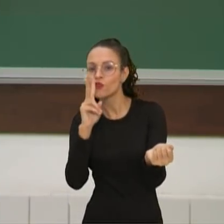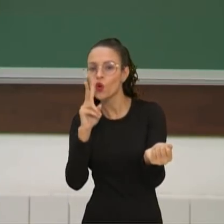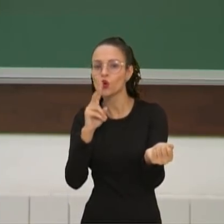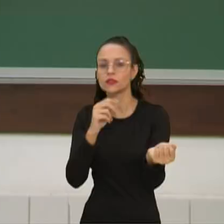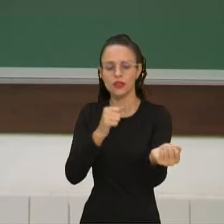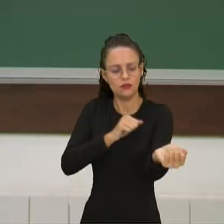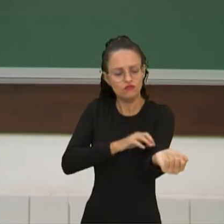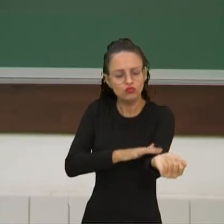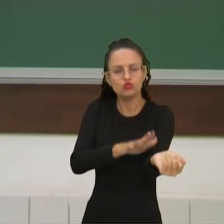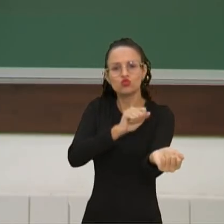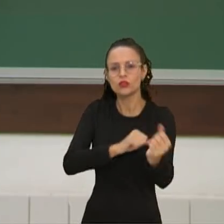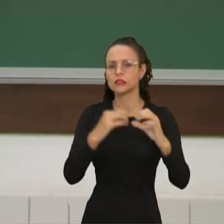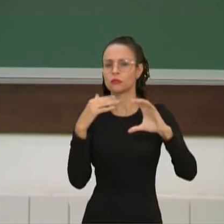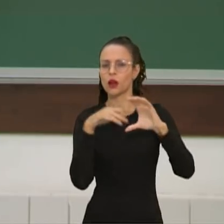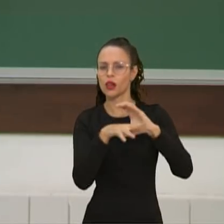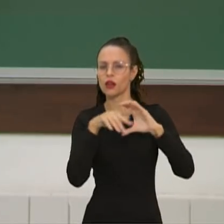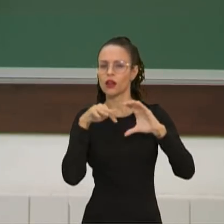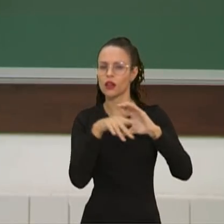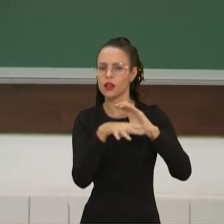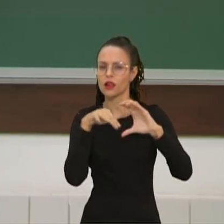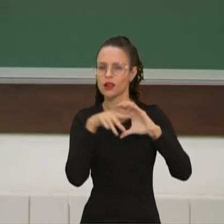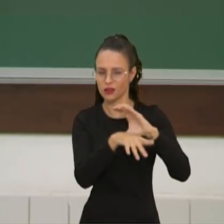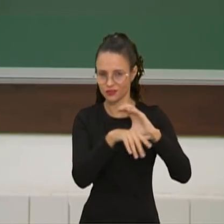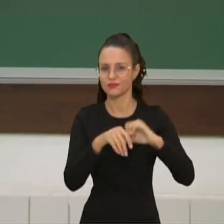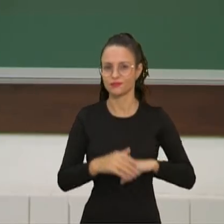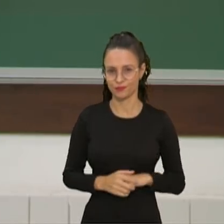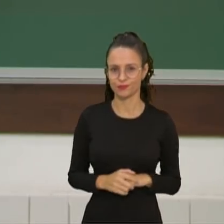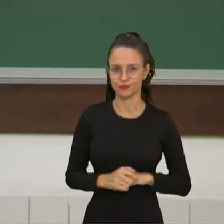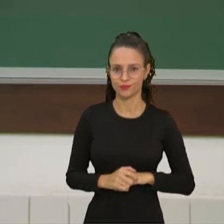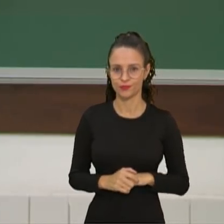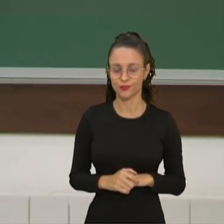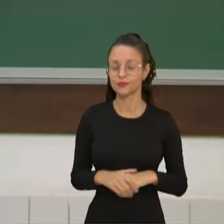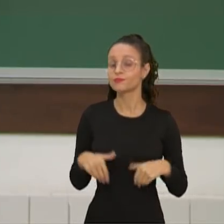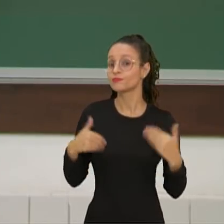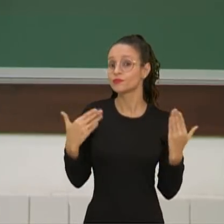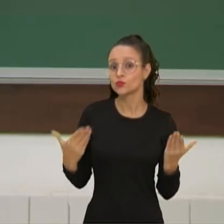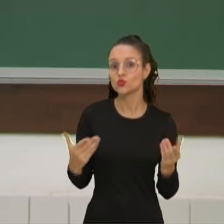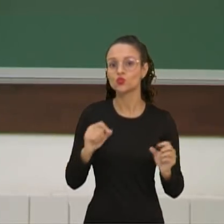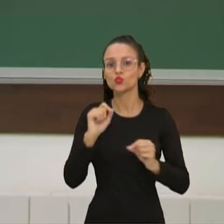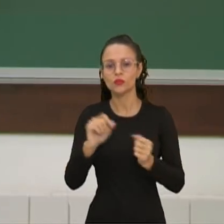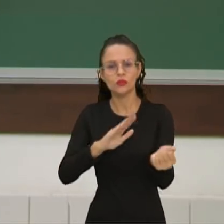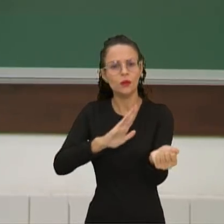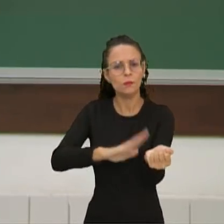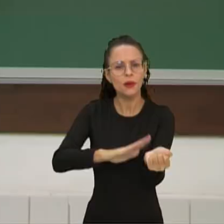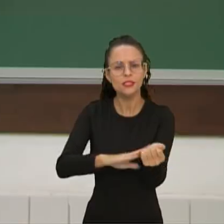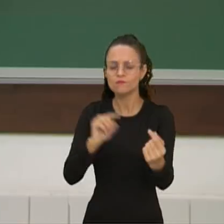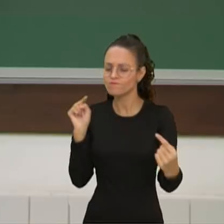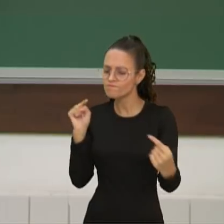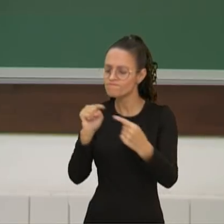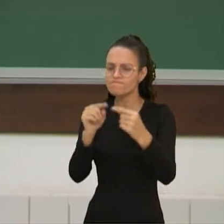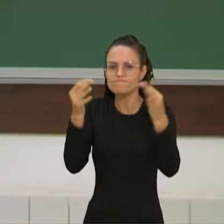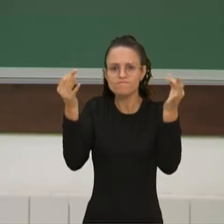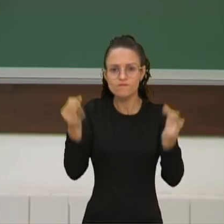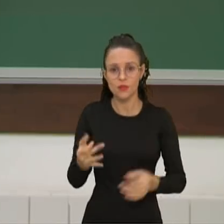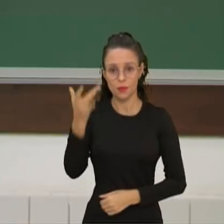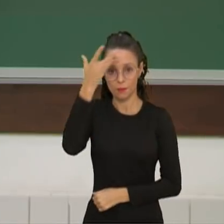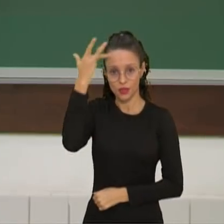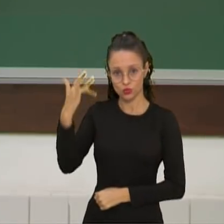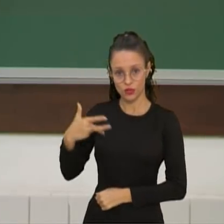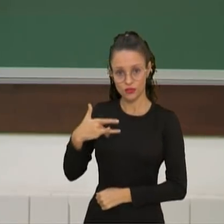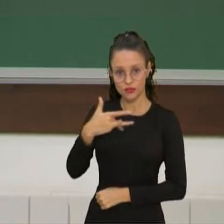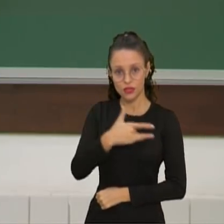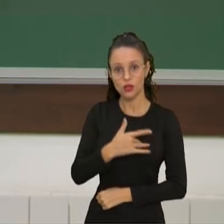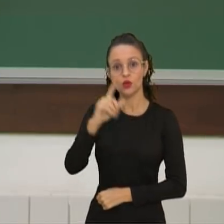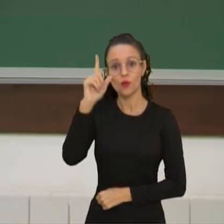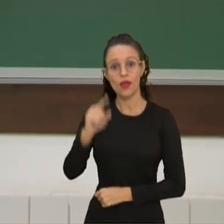sangue daquela pessoa está entrando nas artérias, tá? Qual que é a pressão ideal? Para pessoas saudáveis, o